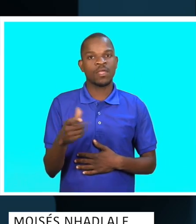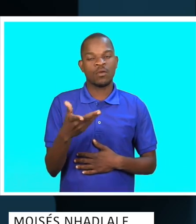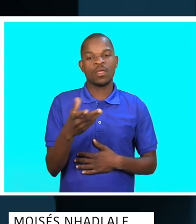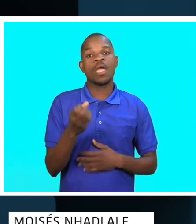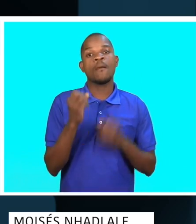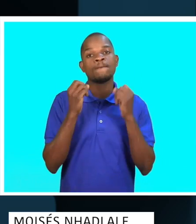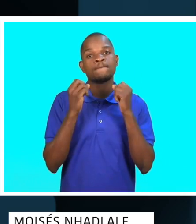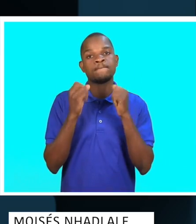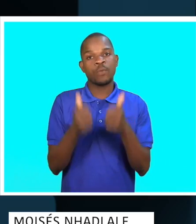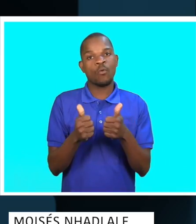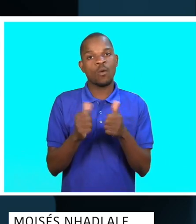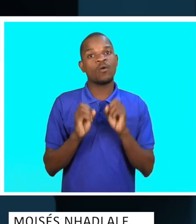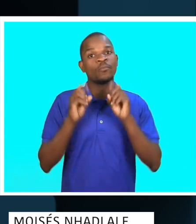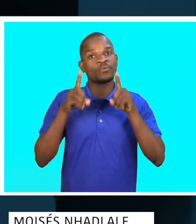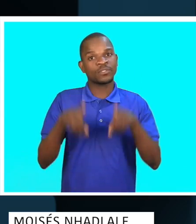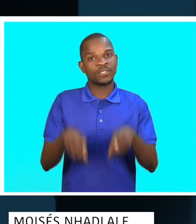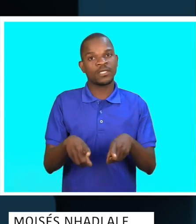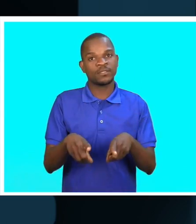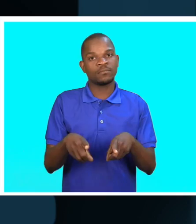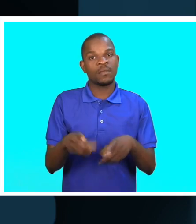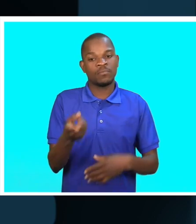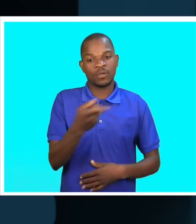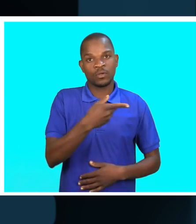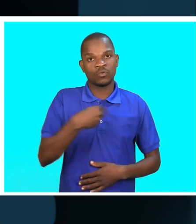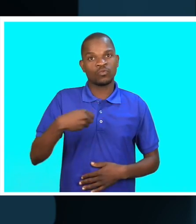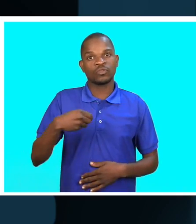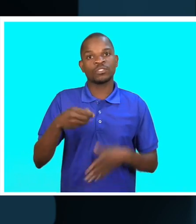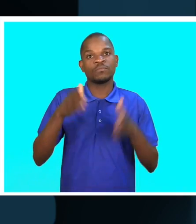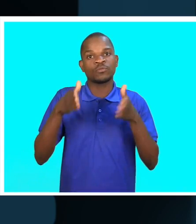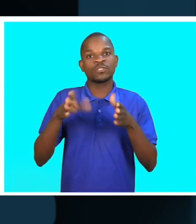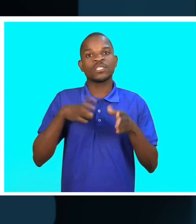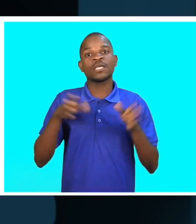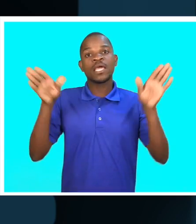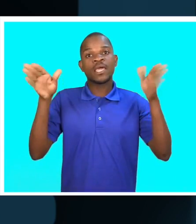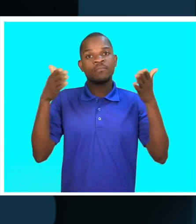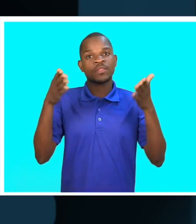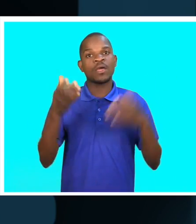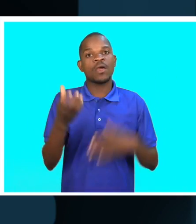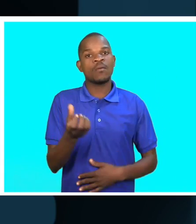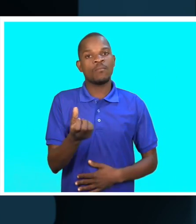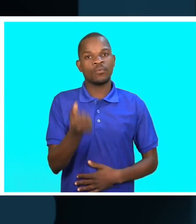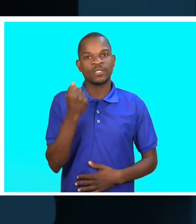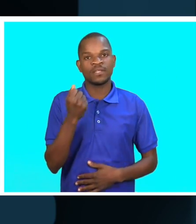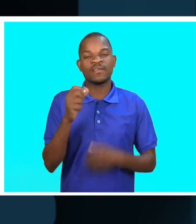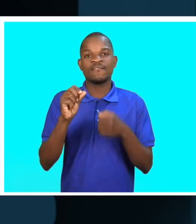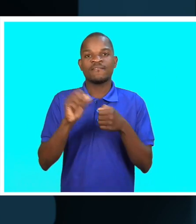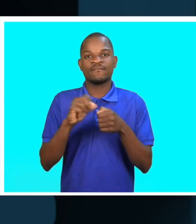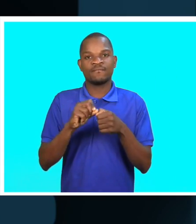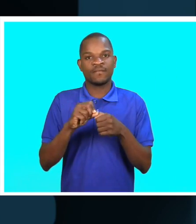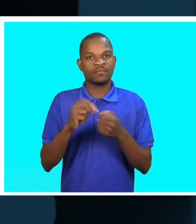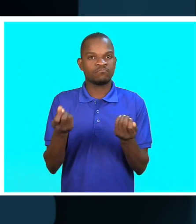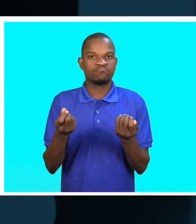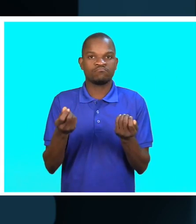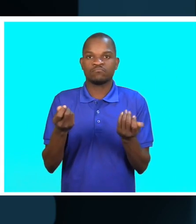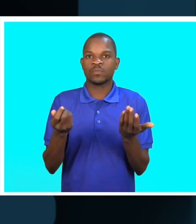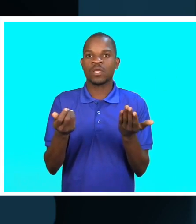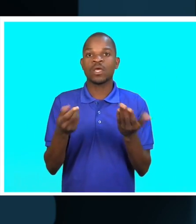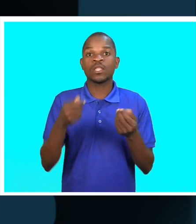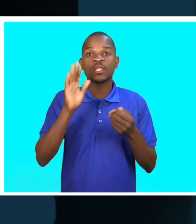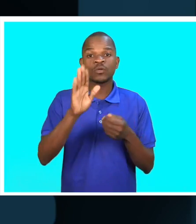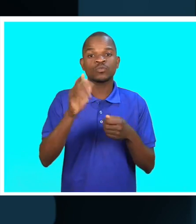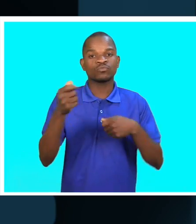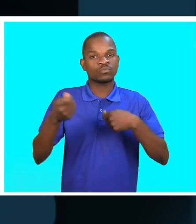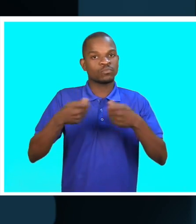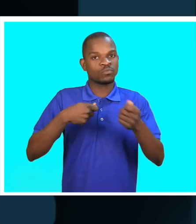ser uma boa oportunidade para os nossos agentes econômicos poderem fazer com